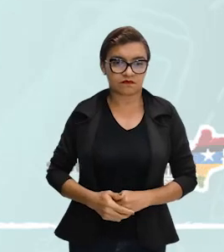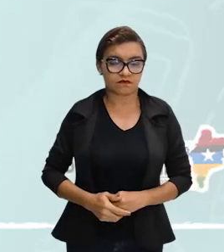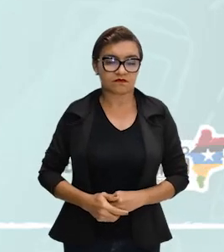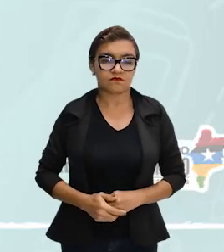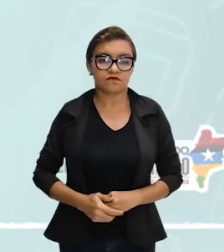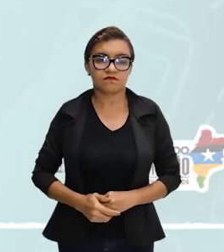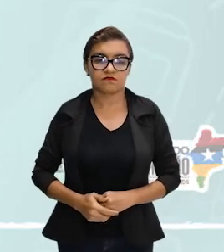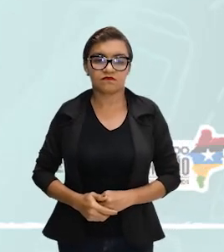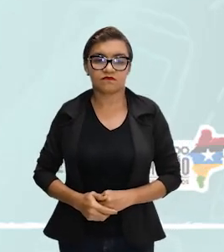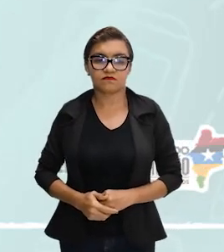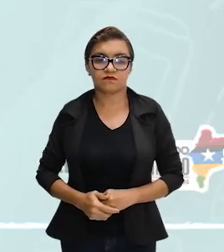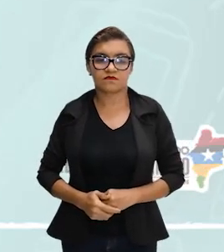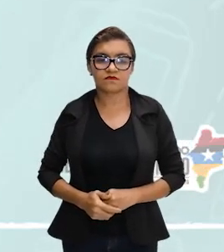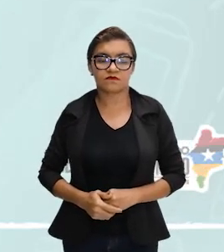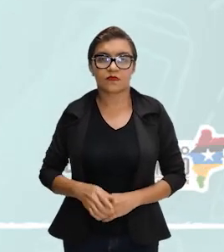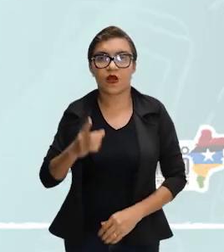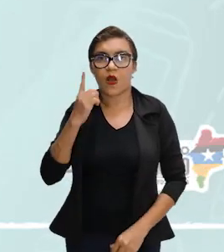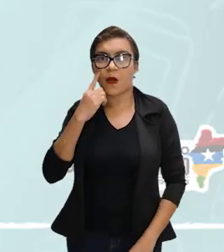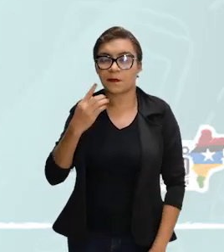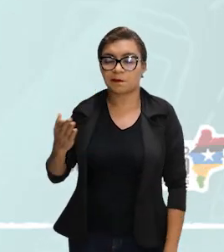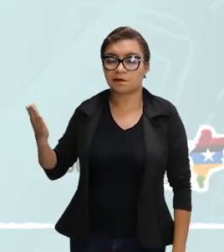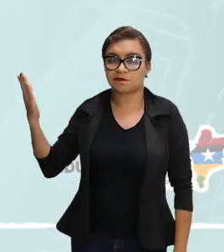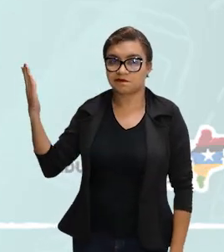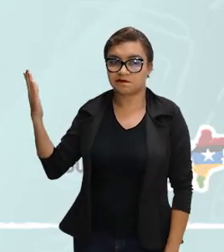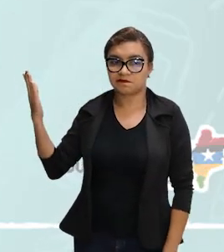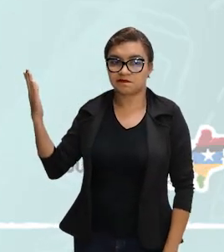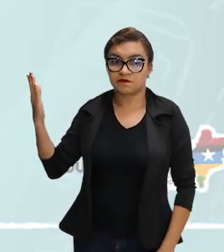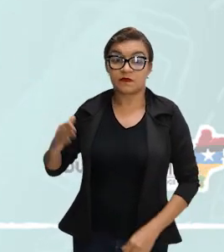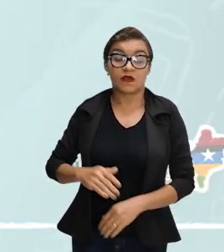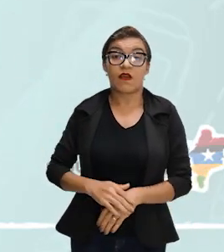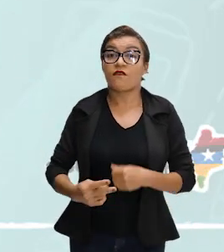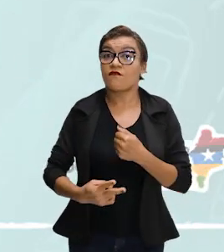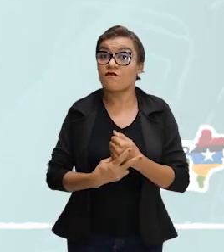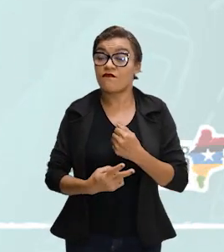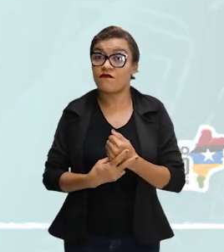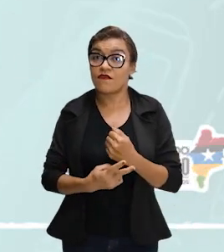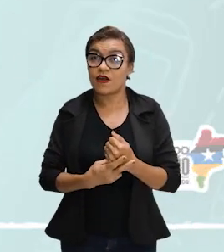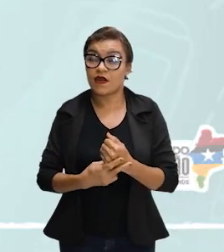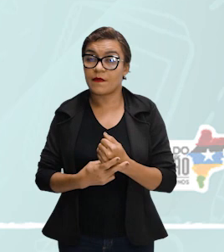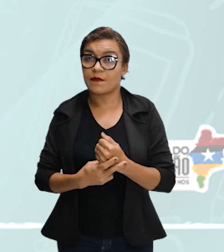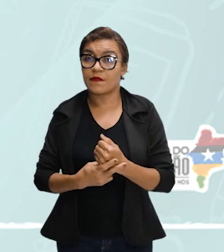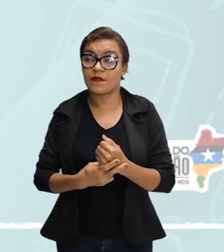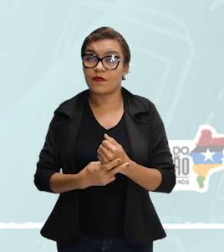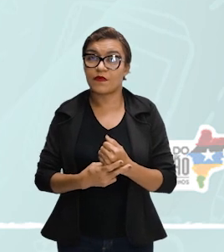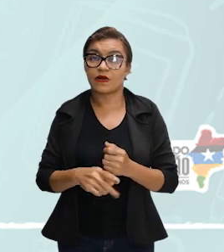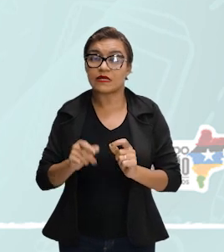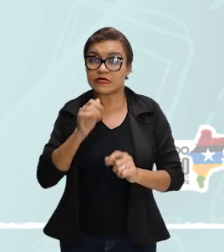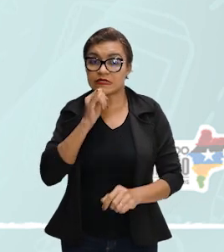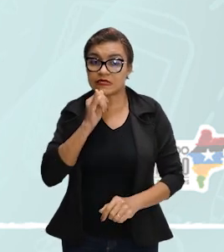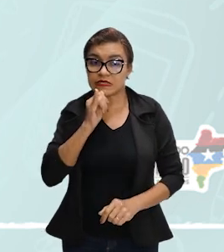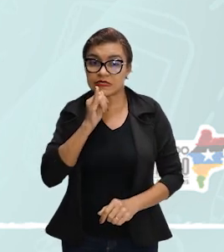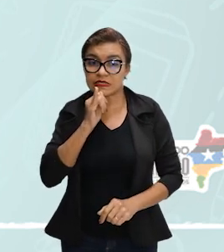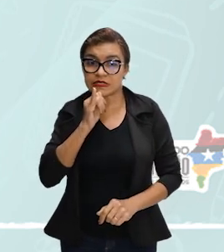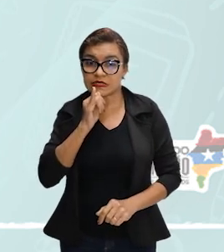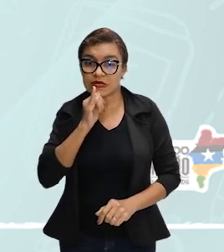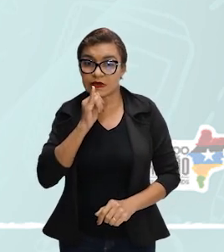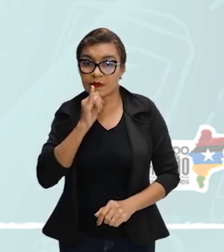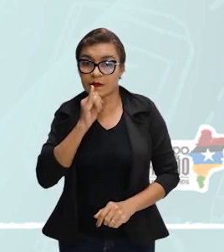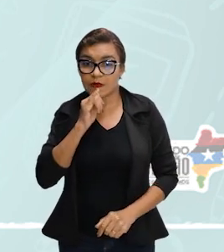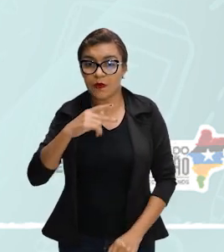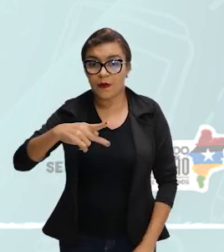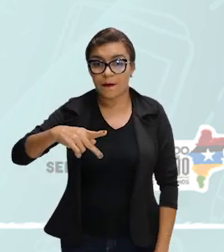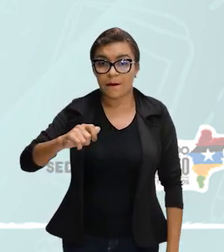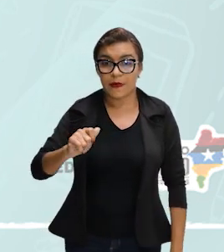Todos os verbos com particípio regular terminam em do. El participio solo es en